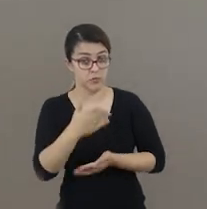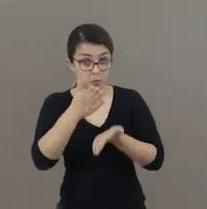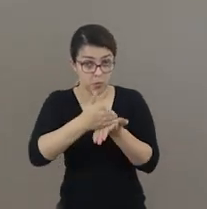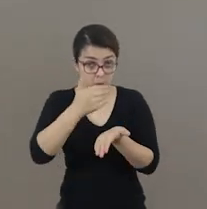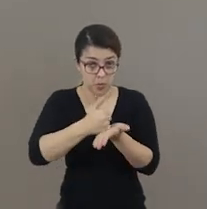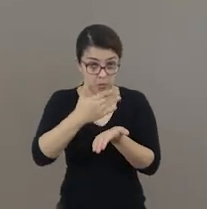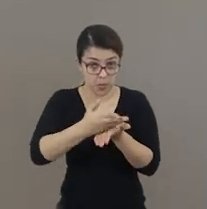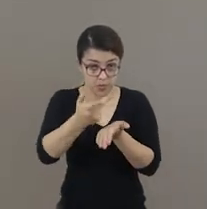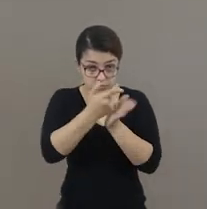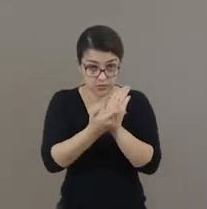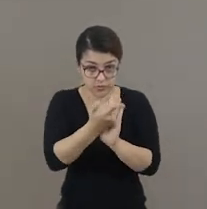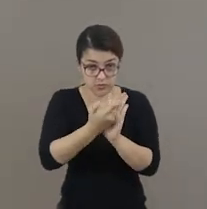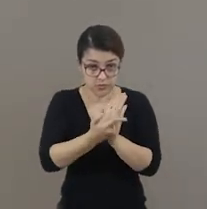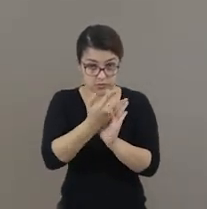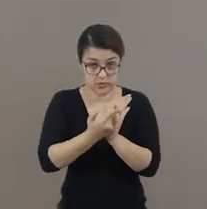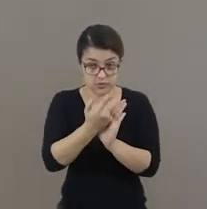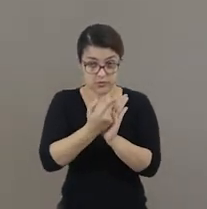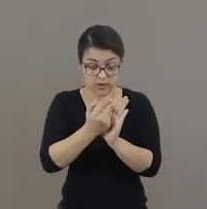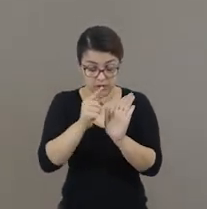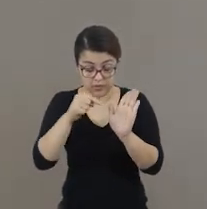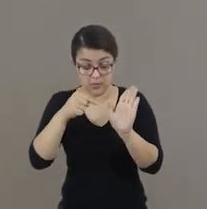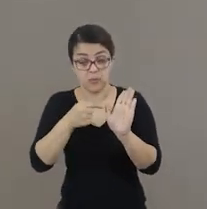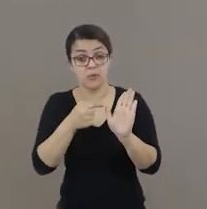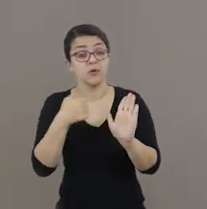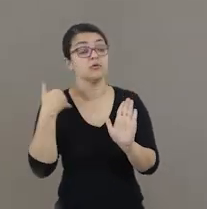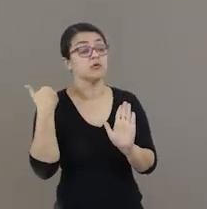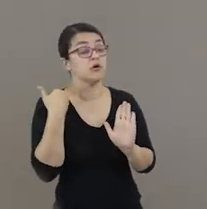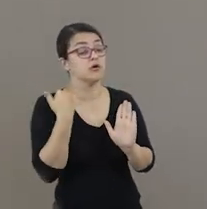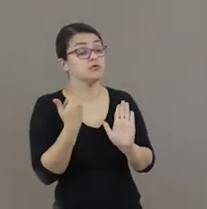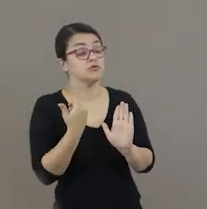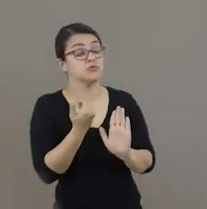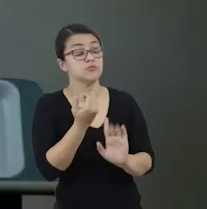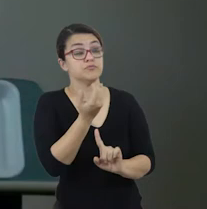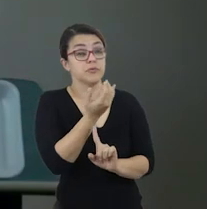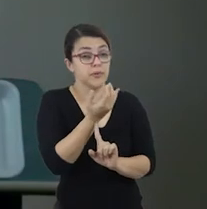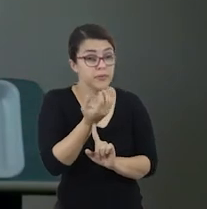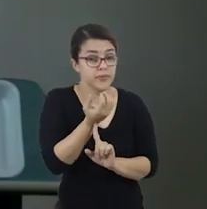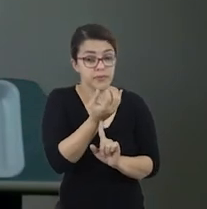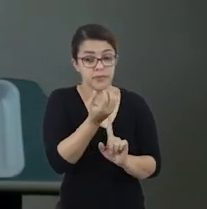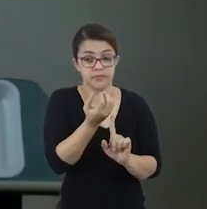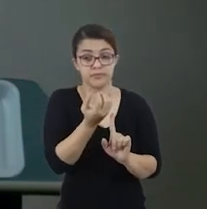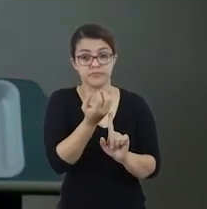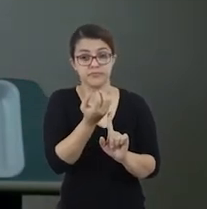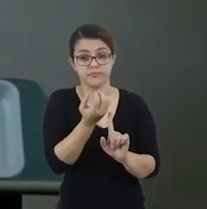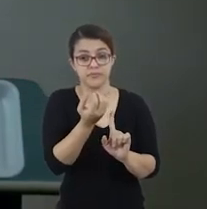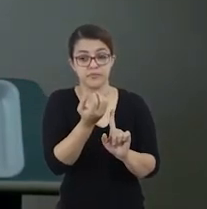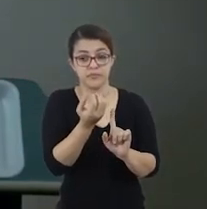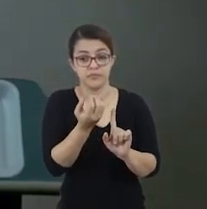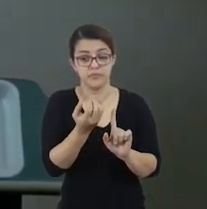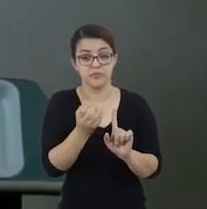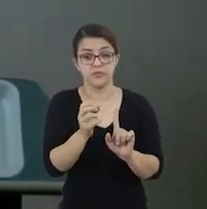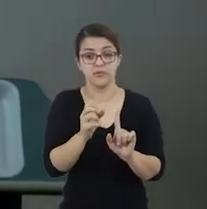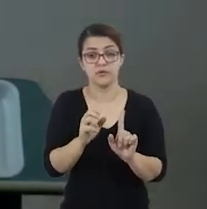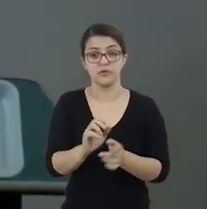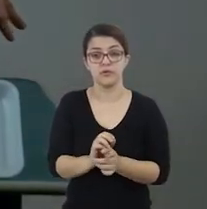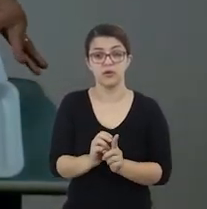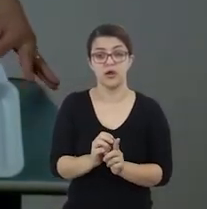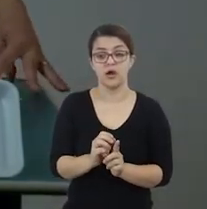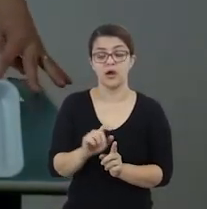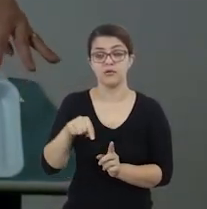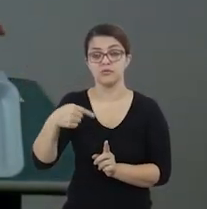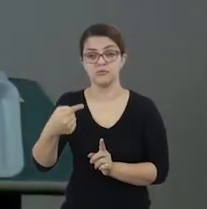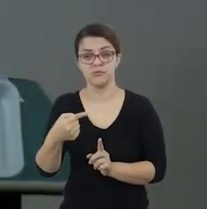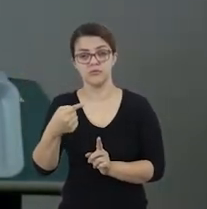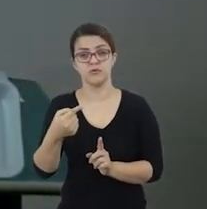bolo, registre através do numeral a idade dela e desenhe as velinhas representando a quantidade.